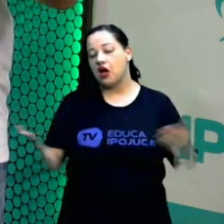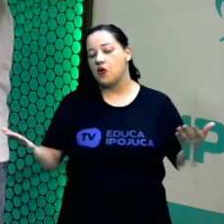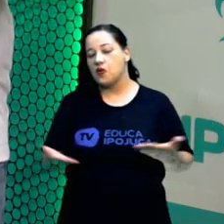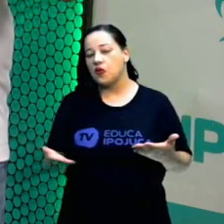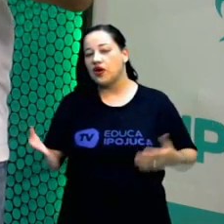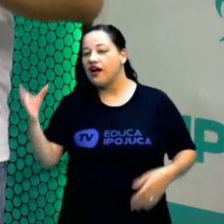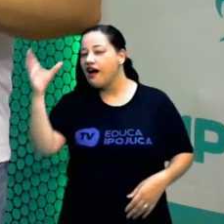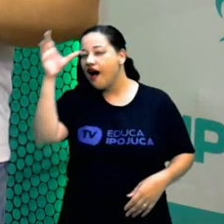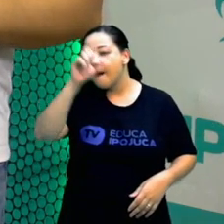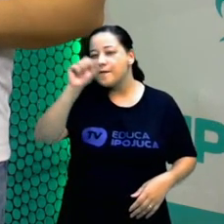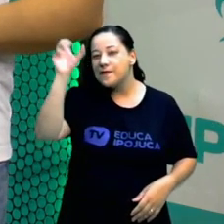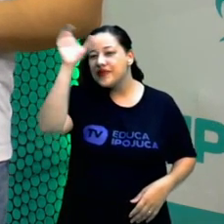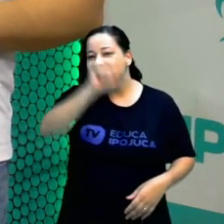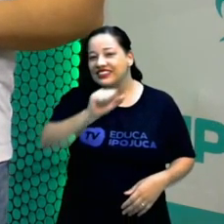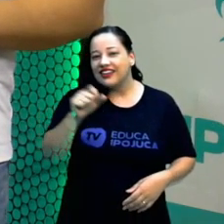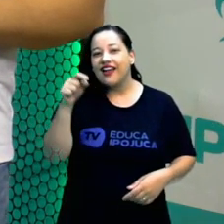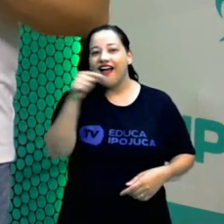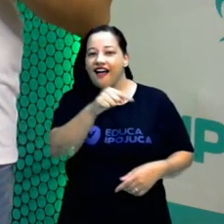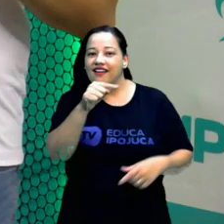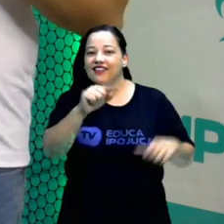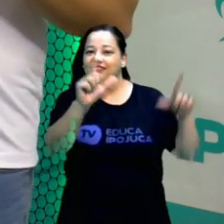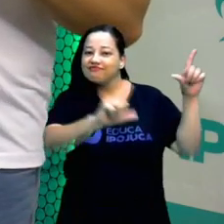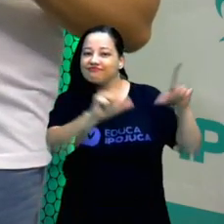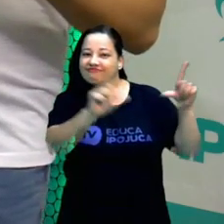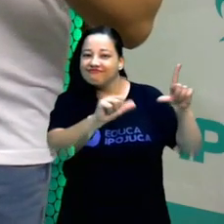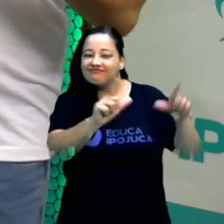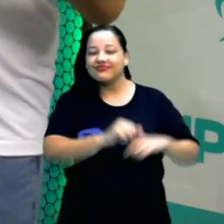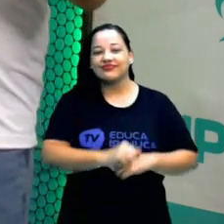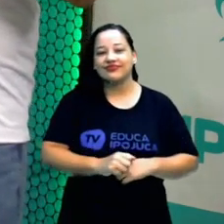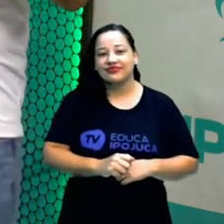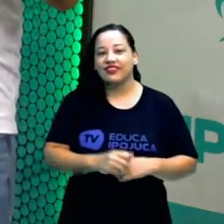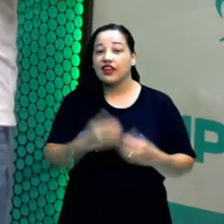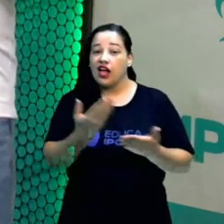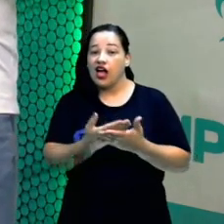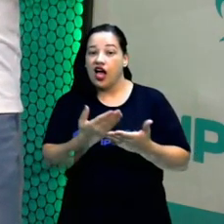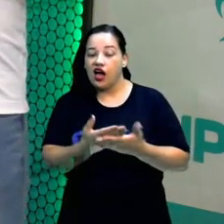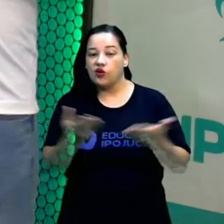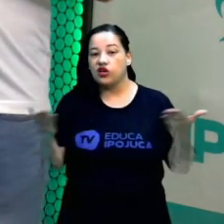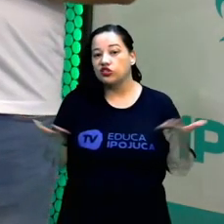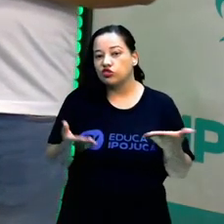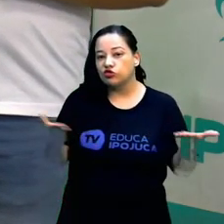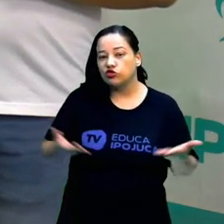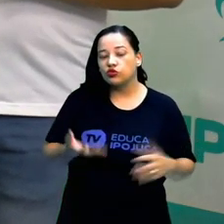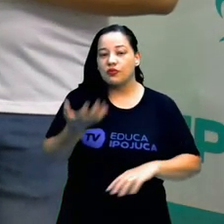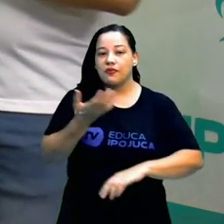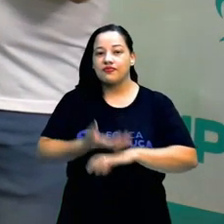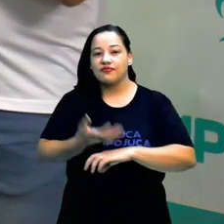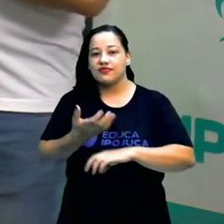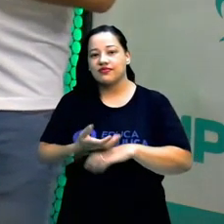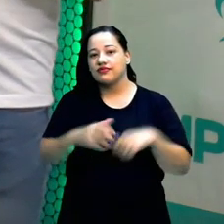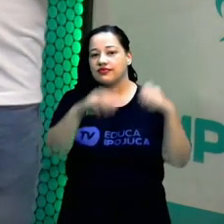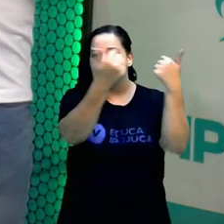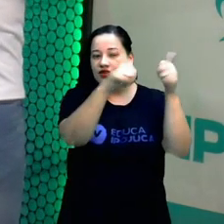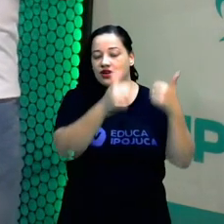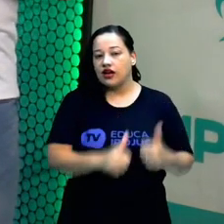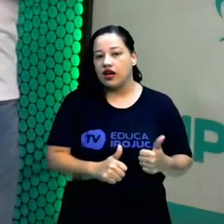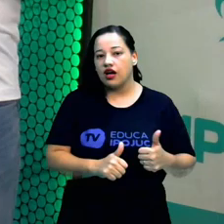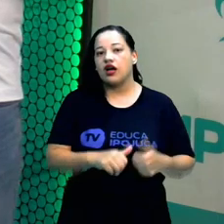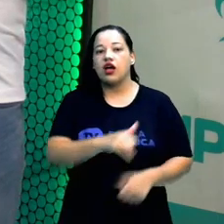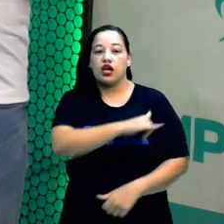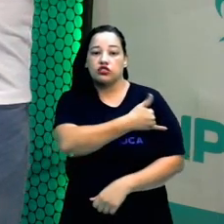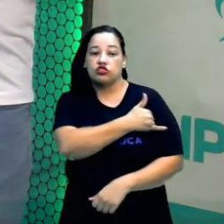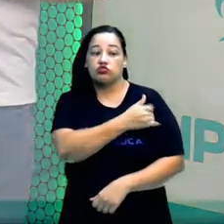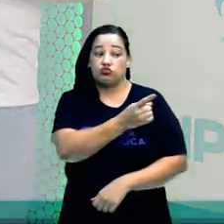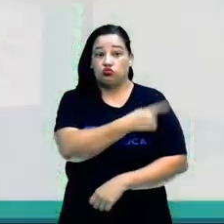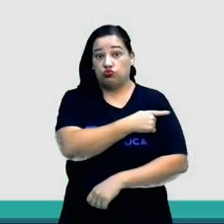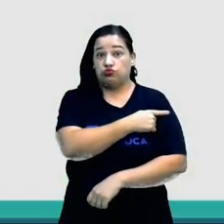aprender com as aulas na TV. Portanto, a aula de hoje é de arte para a educação de jovens e adultos